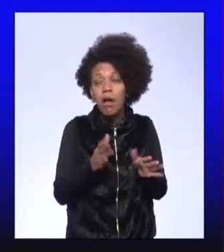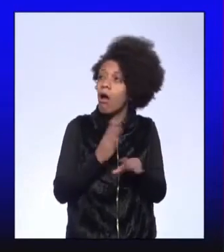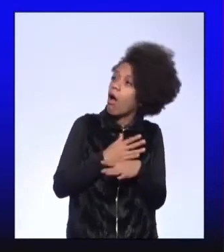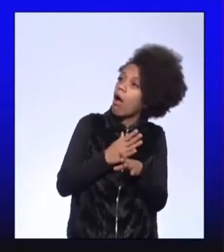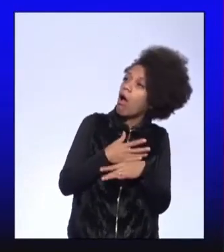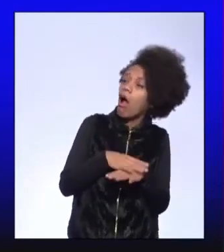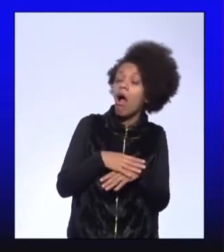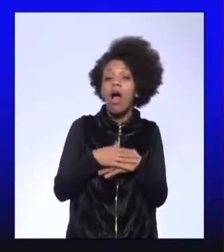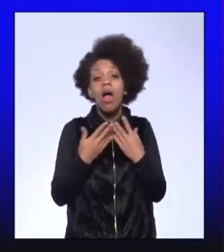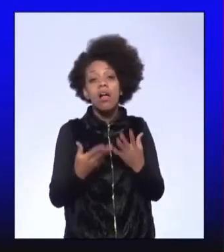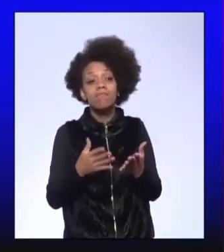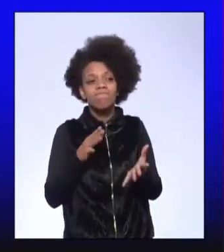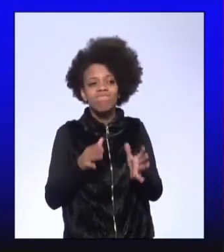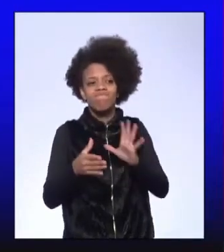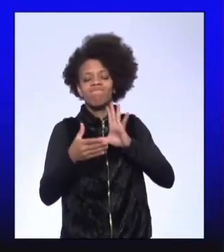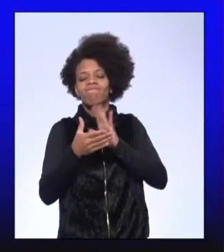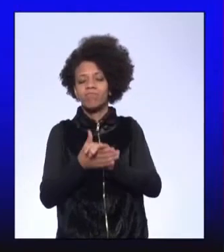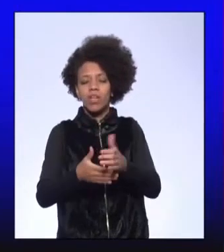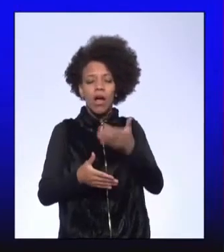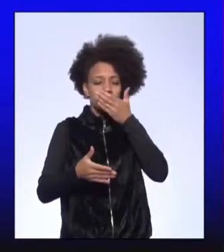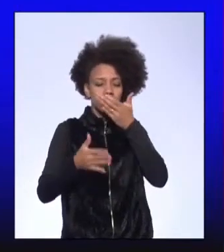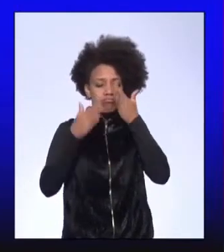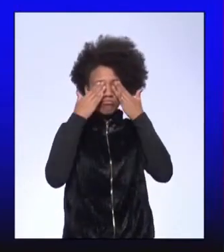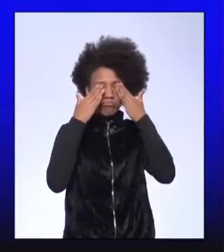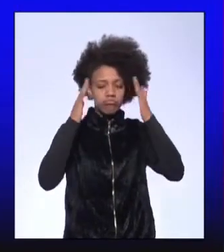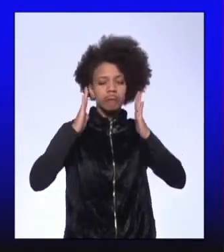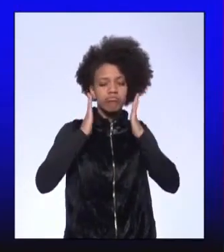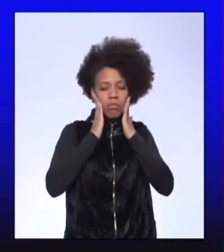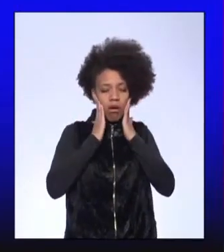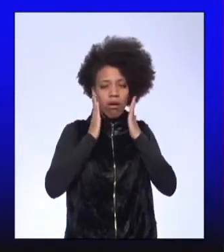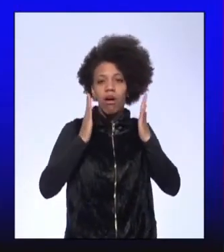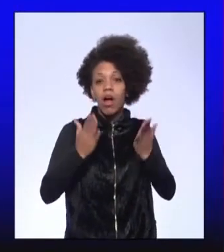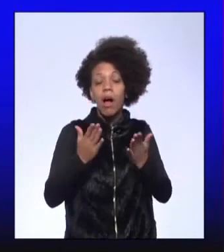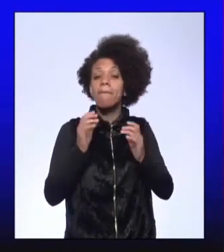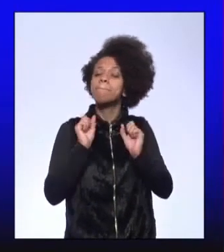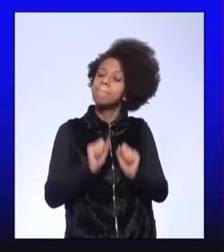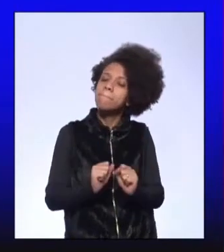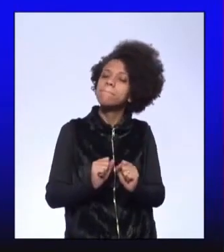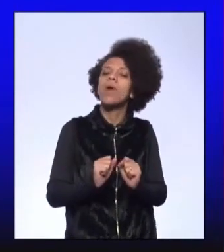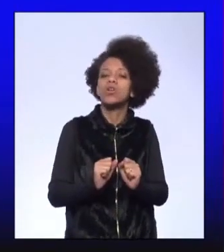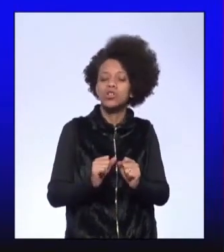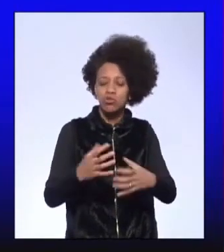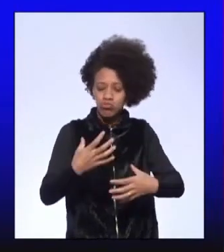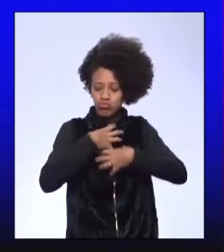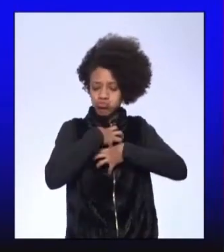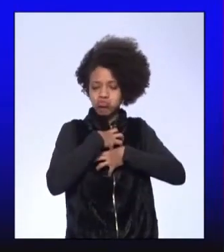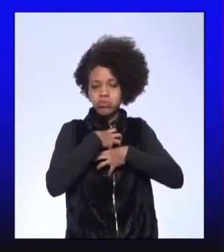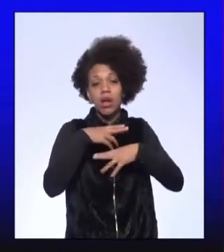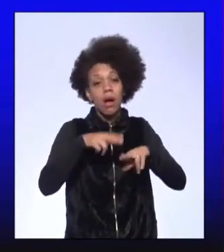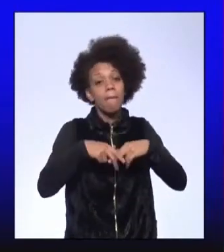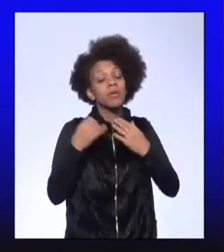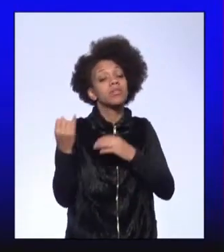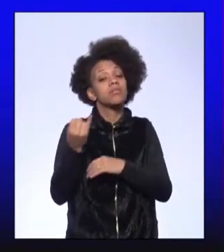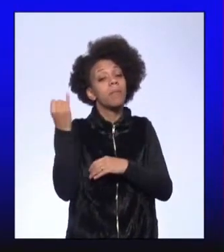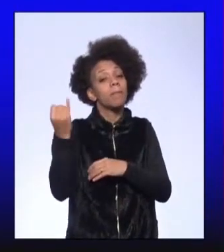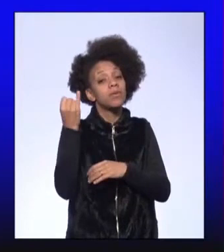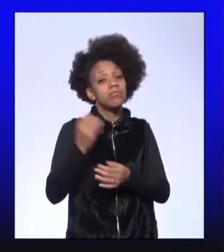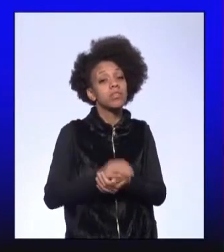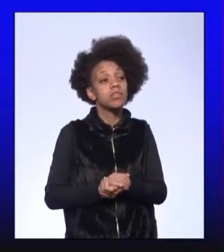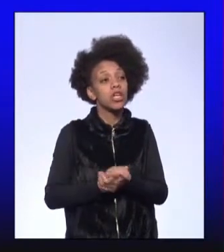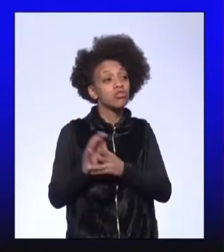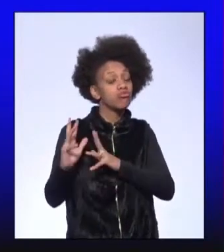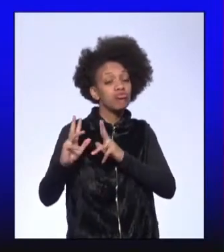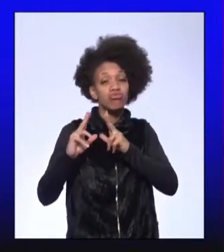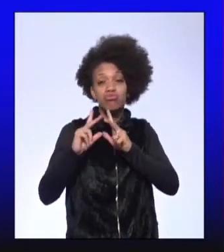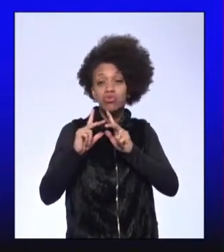distraidamente colocar a mão na sua boca, no seu nariz ou nos seus olhos, você pode se contaminar. Por isso a importância de todos,